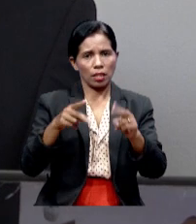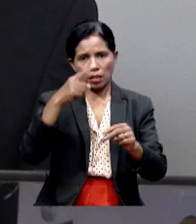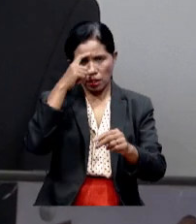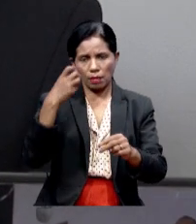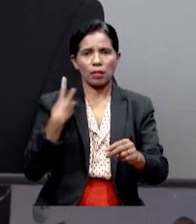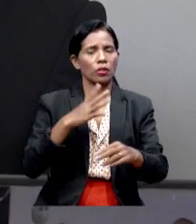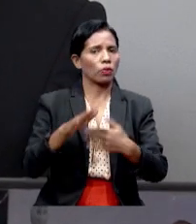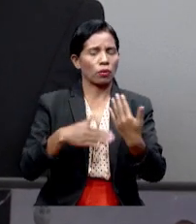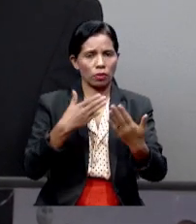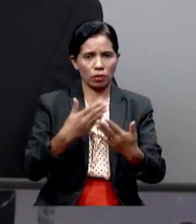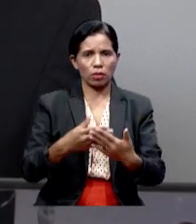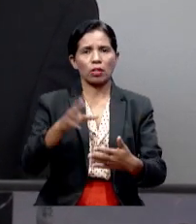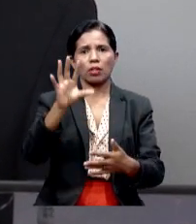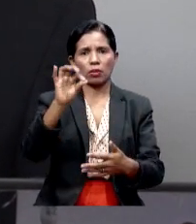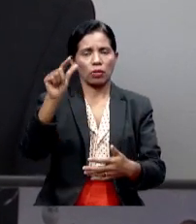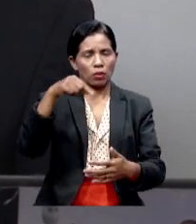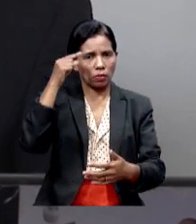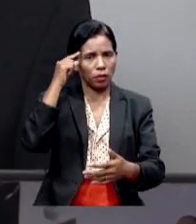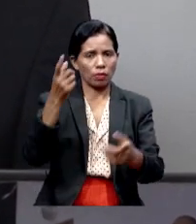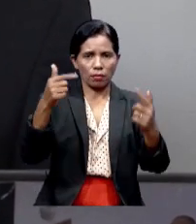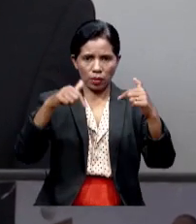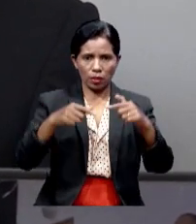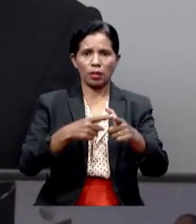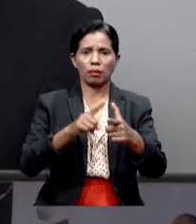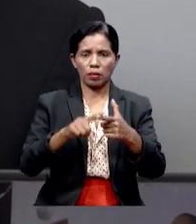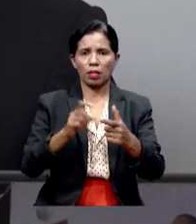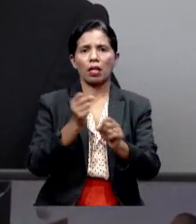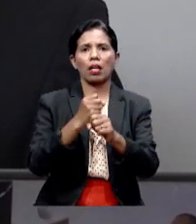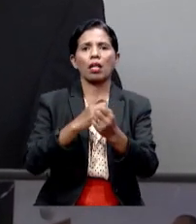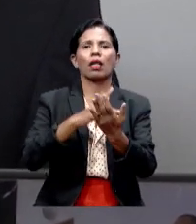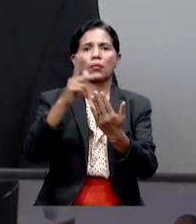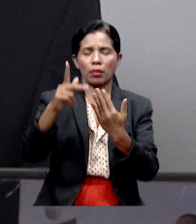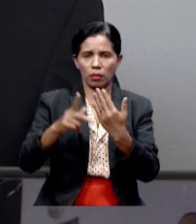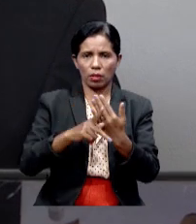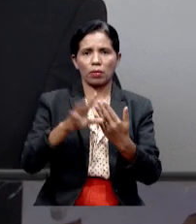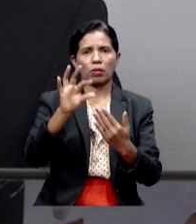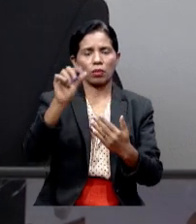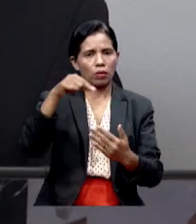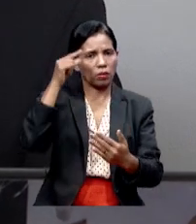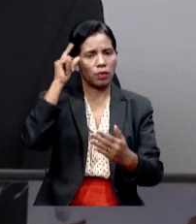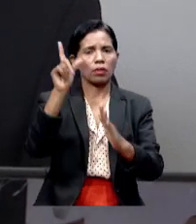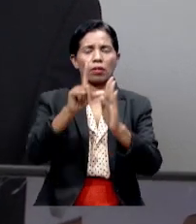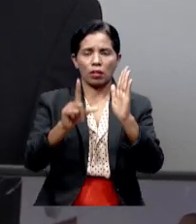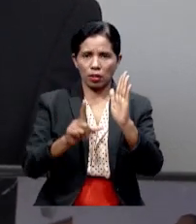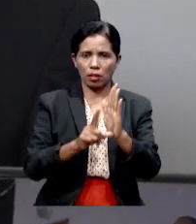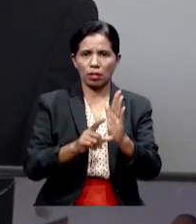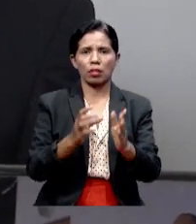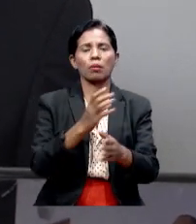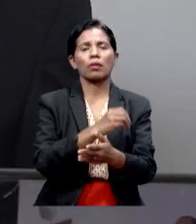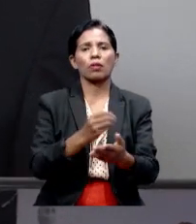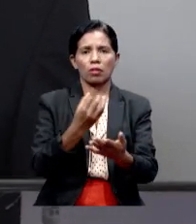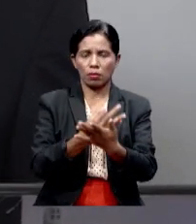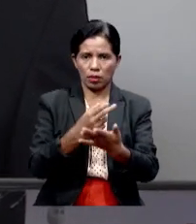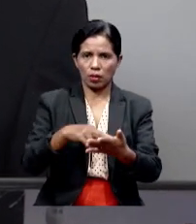tetene governo nono governo mai ne depois de halo programa nono governo le organica in osamento